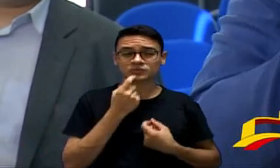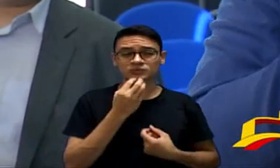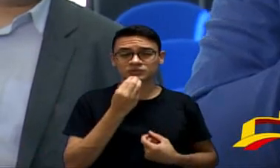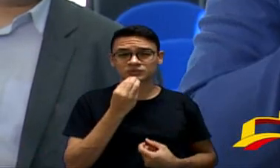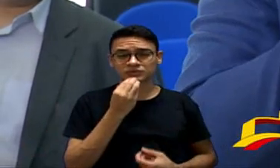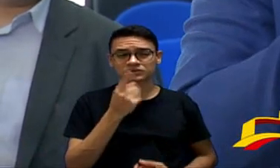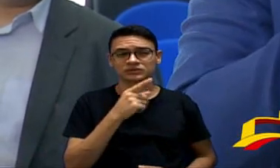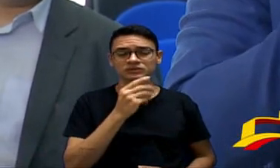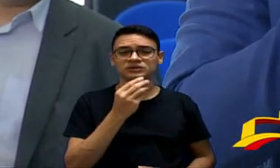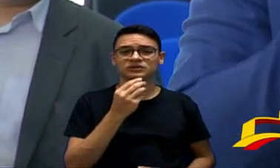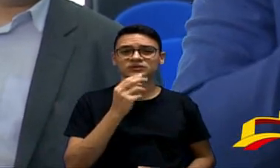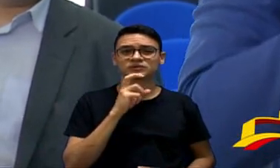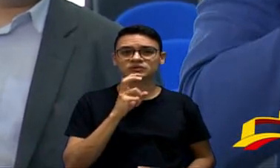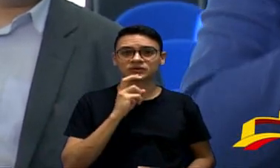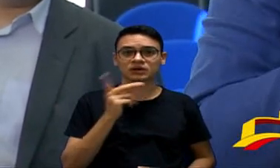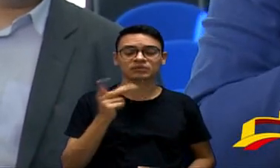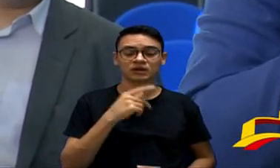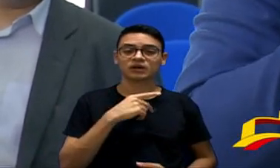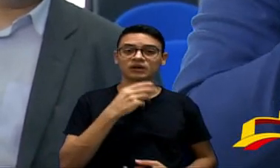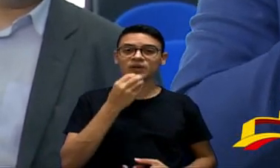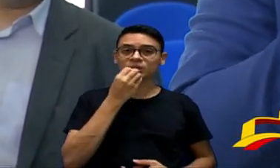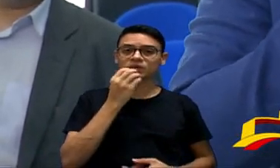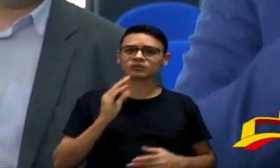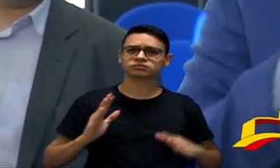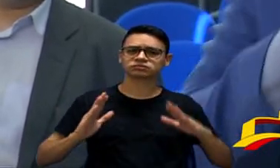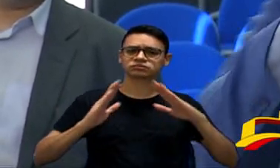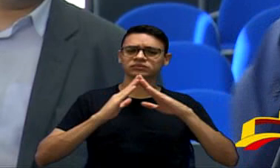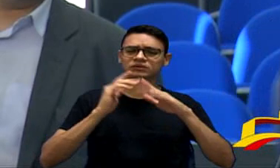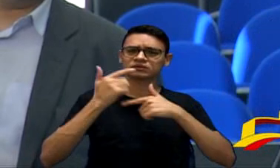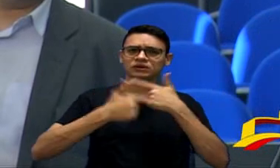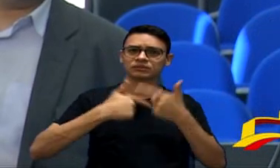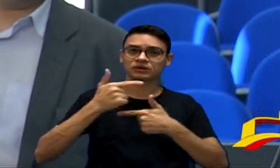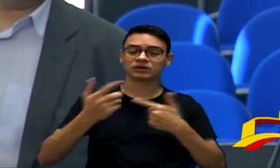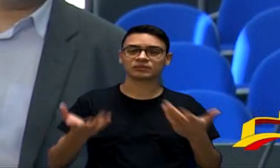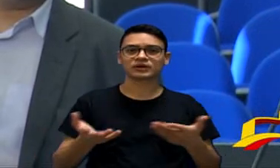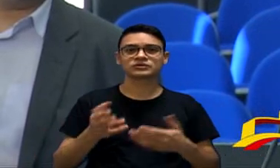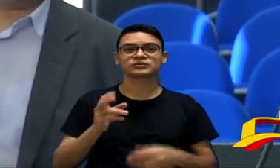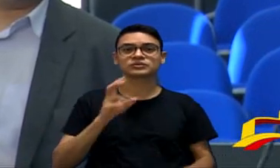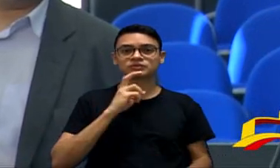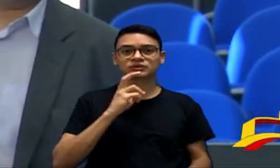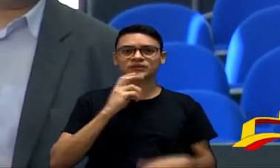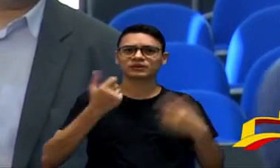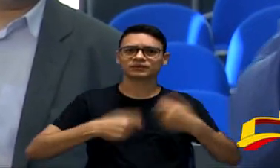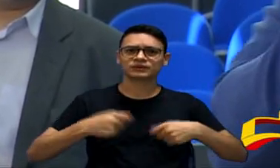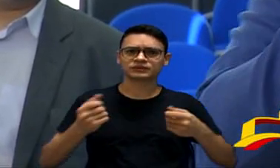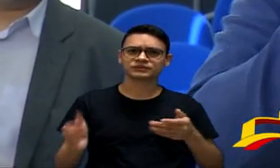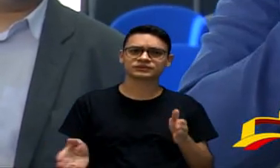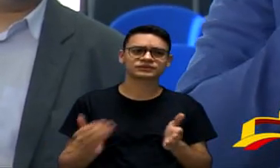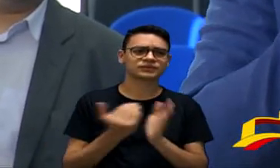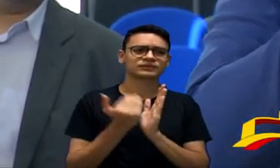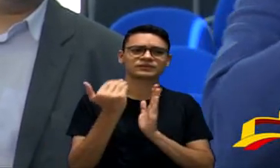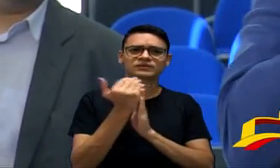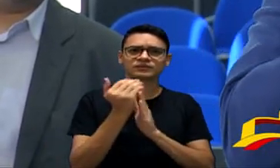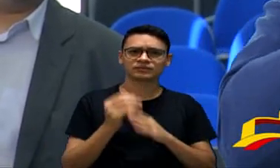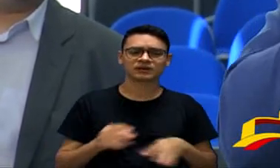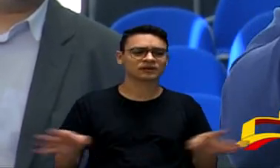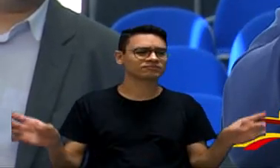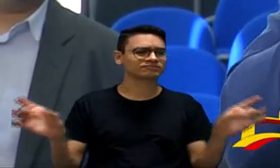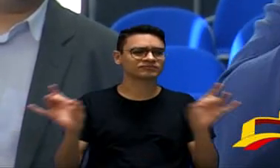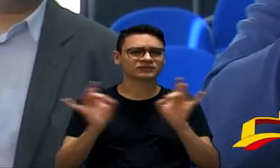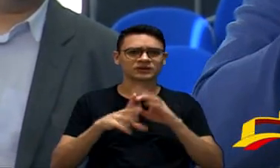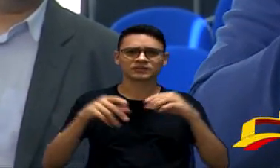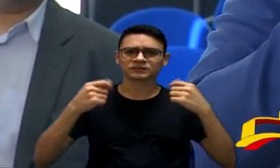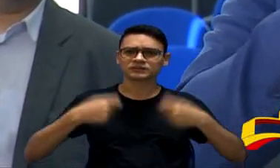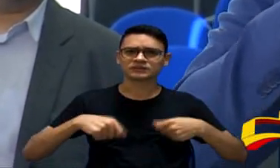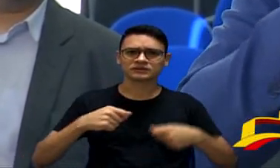fazer algo bom também, mas não é o suficiente. Sorocaba tem que ter mais um hospital do câncer aqui na nossa cidade, João Donizete. Chega desses